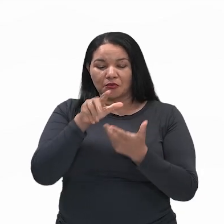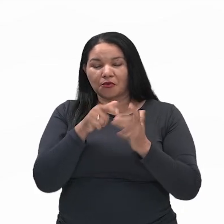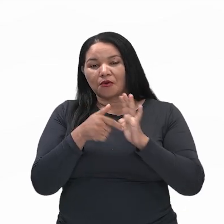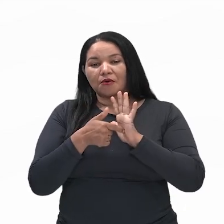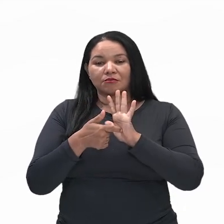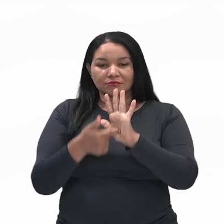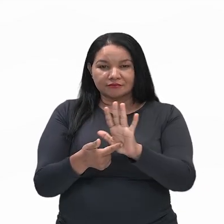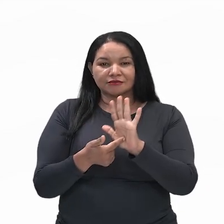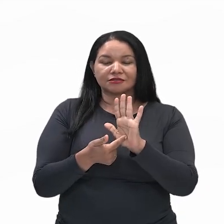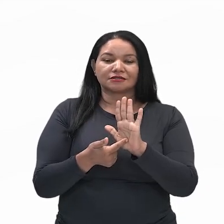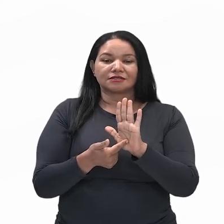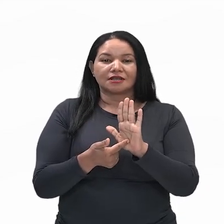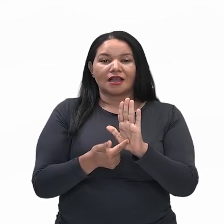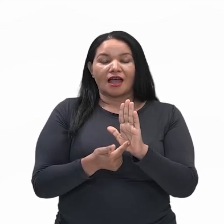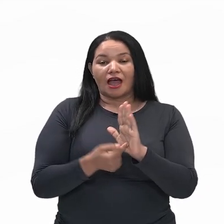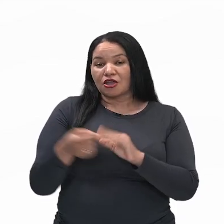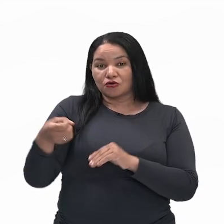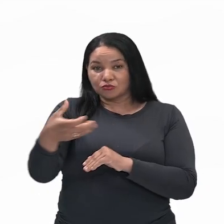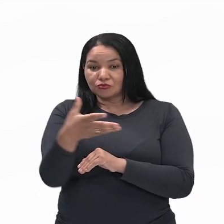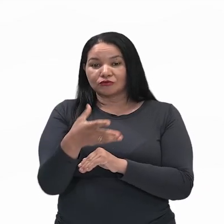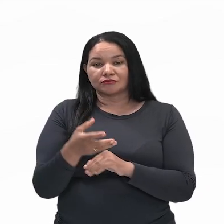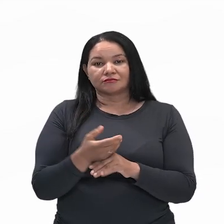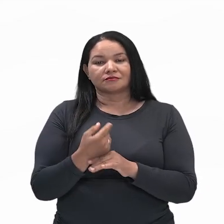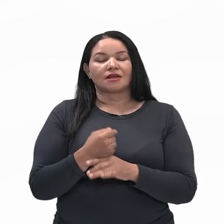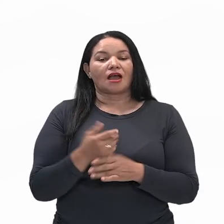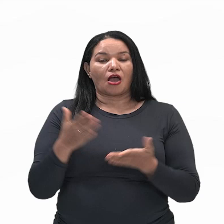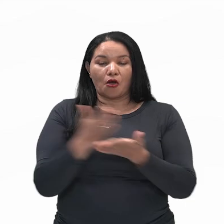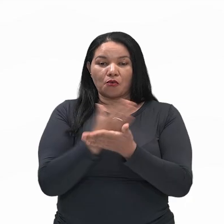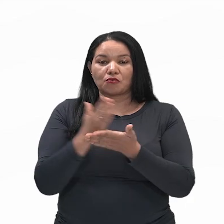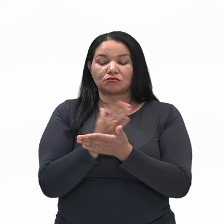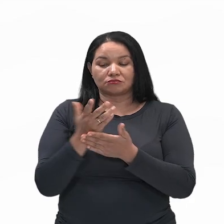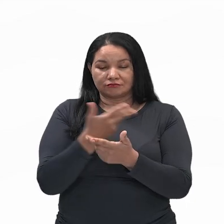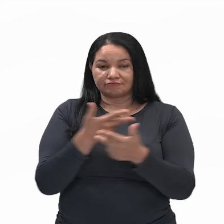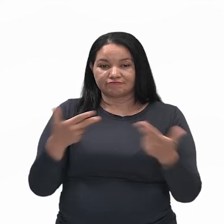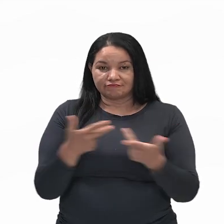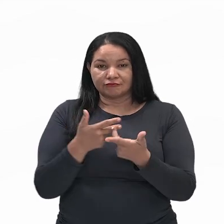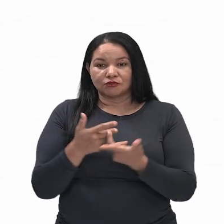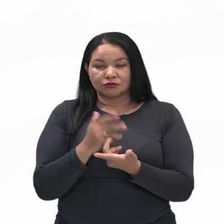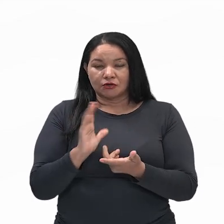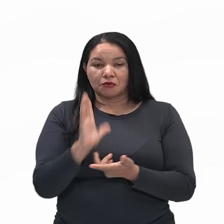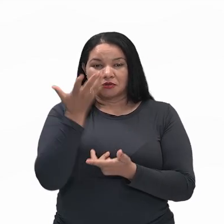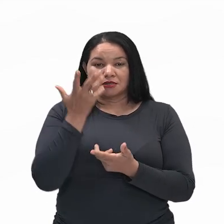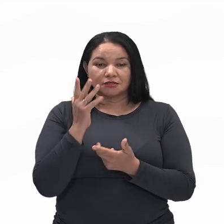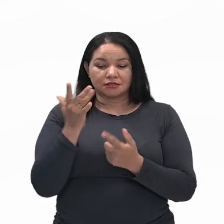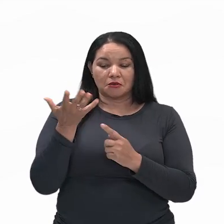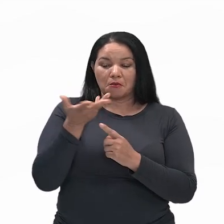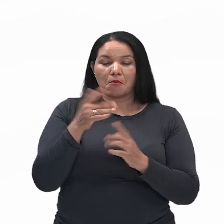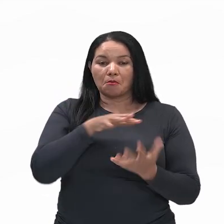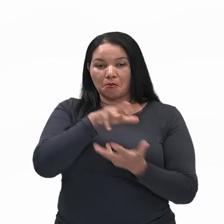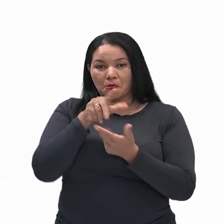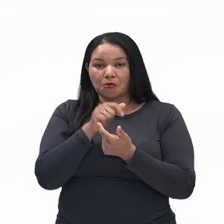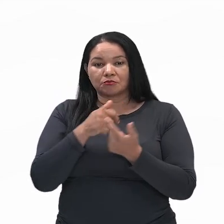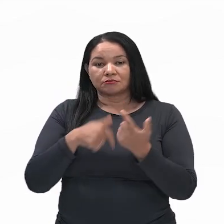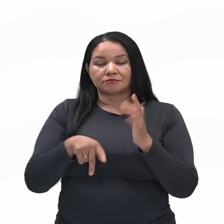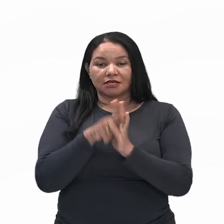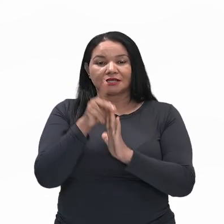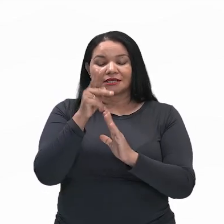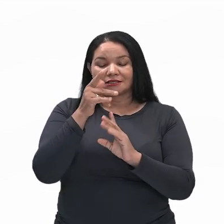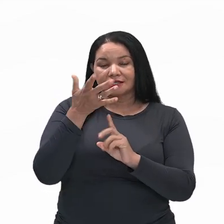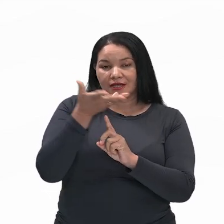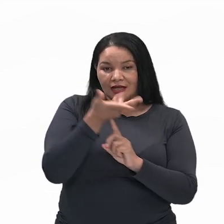gente. É verdade. As coisas mais recentes que estão acontecendo no mundo da arte, existem museus que estão